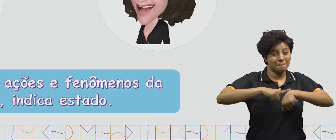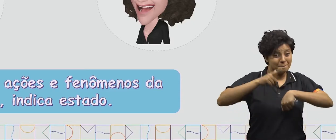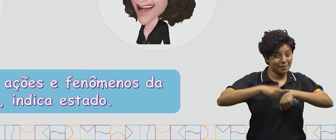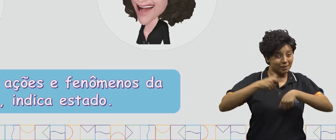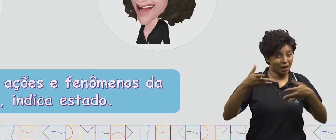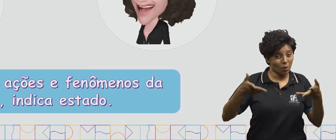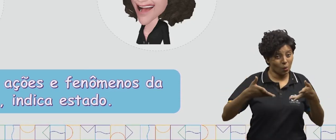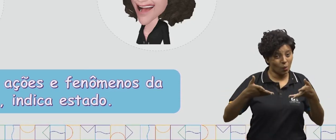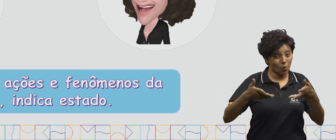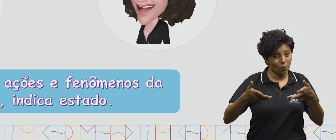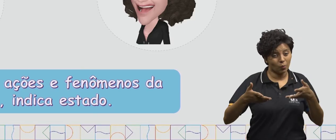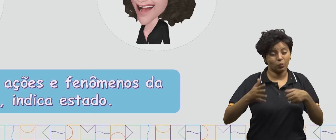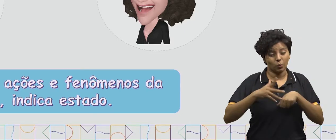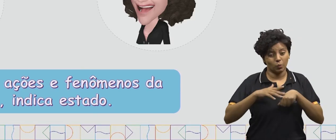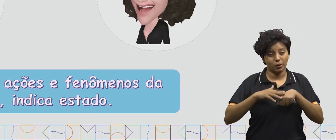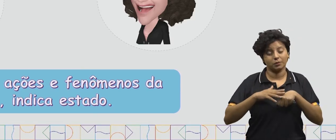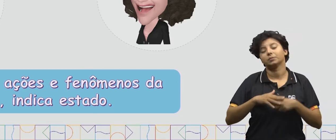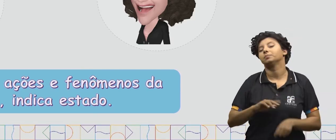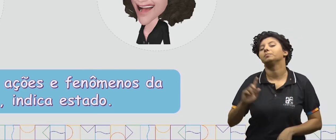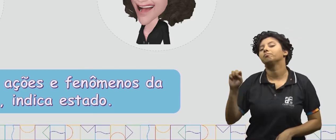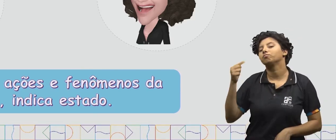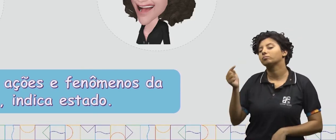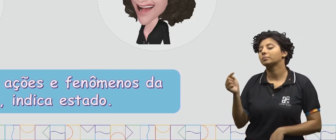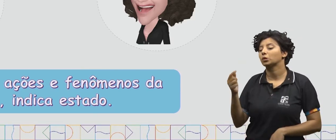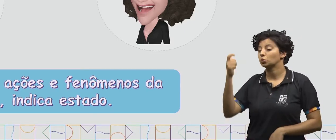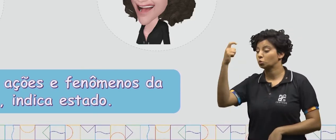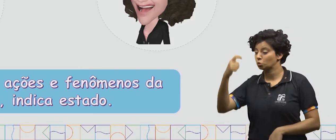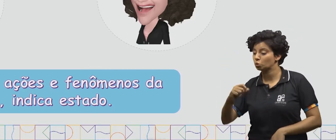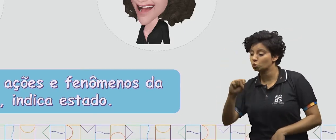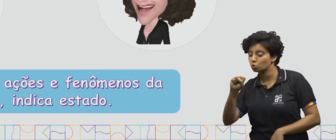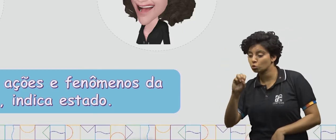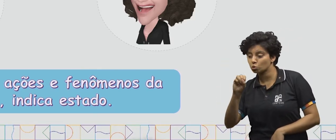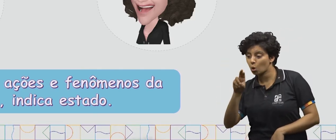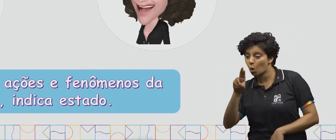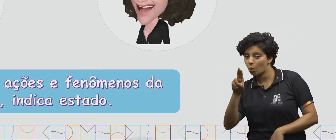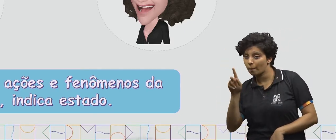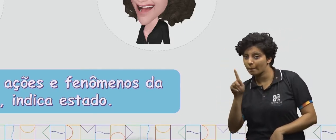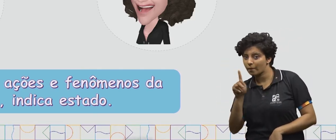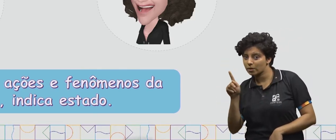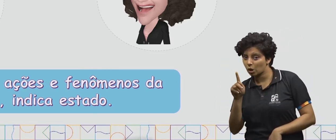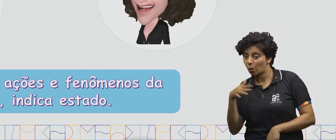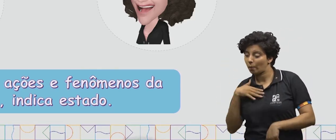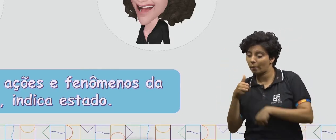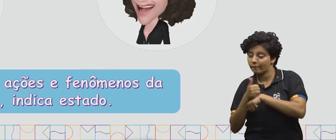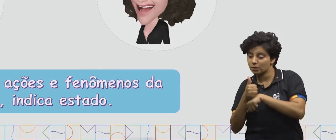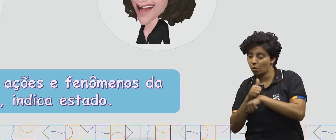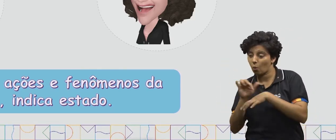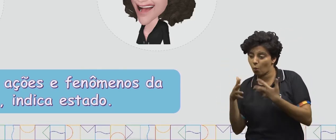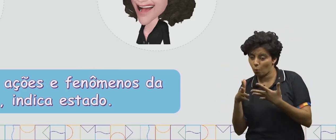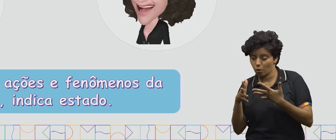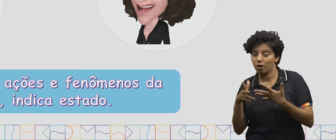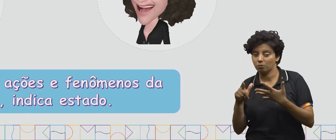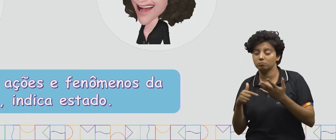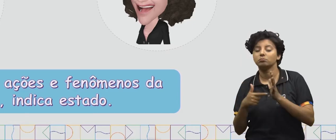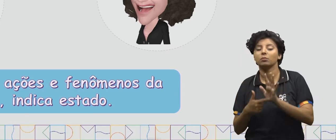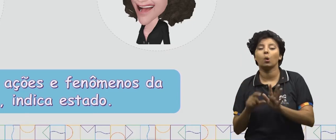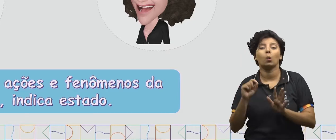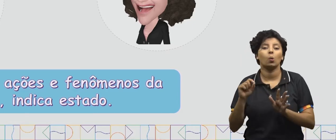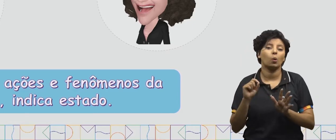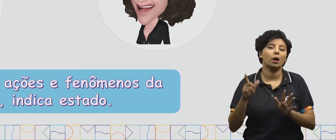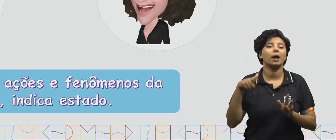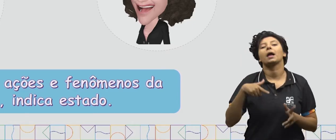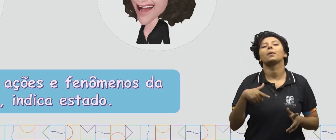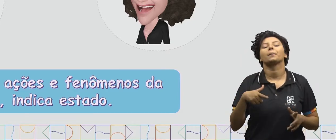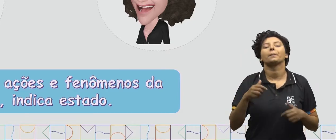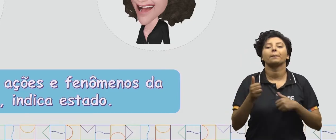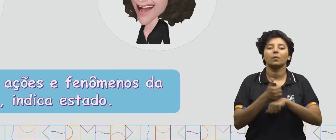meu estado é esse, doente. Quando uso a palavra sou para indicar a minha profissão, significa que esse é o